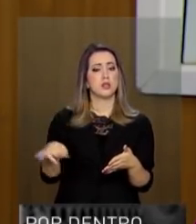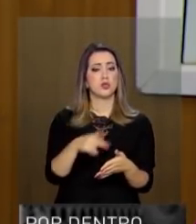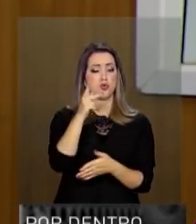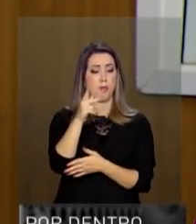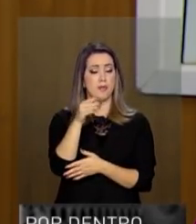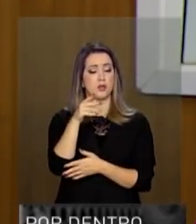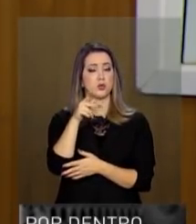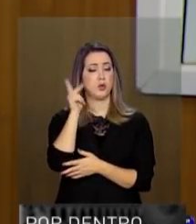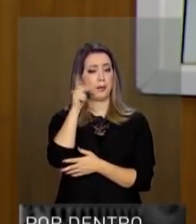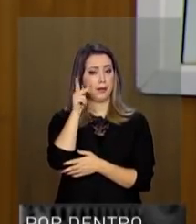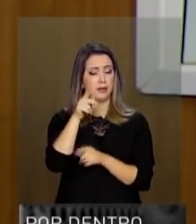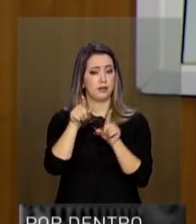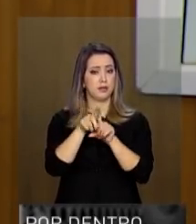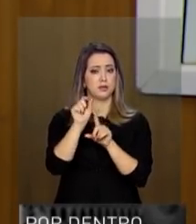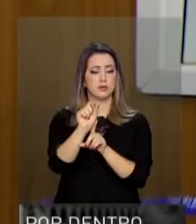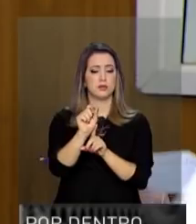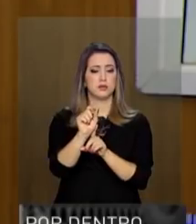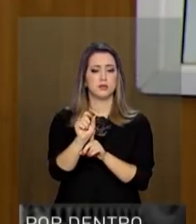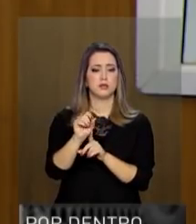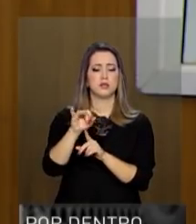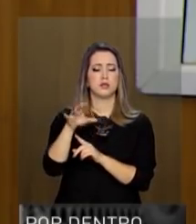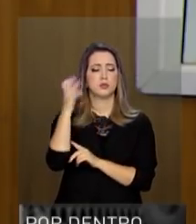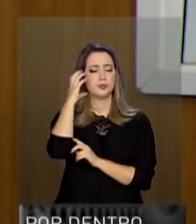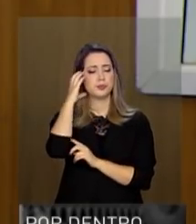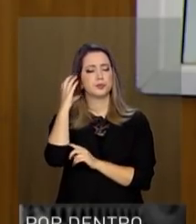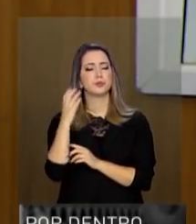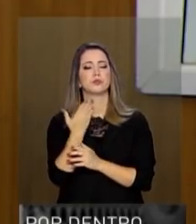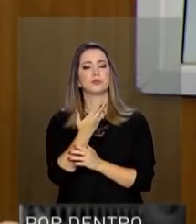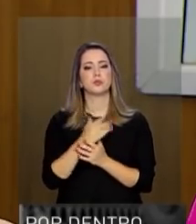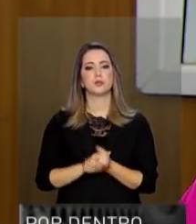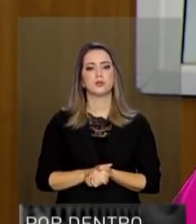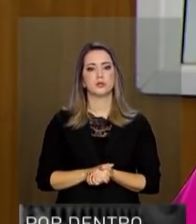Luiz Itonetti, da Rádio Mangabeira FM. Vamos ouvir.